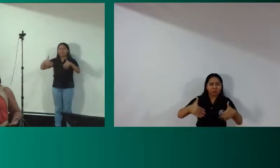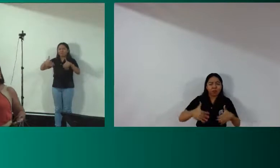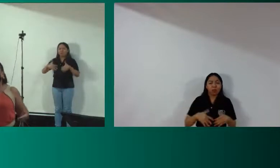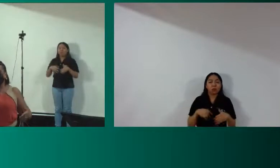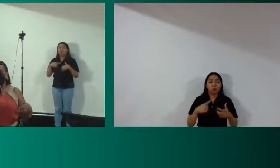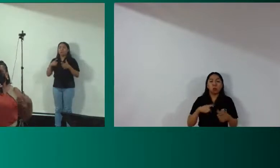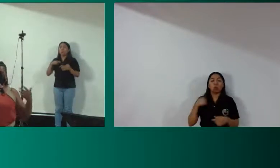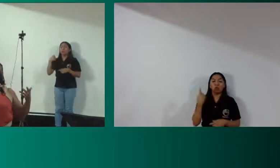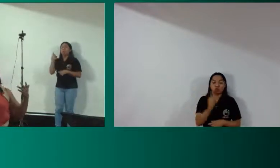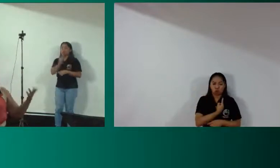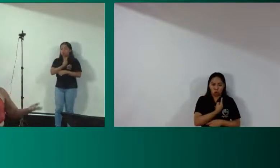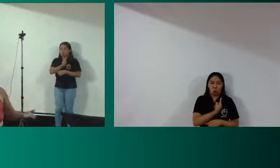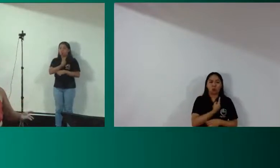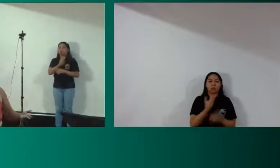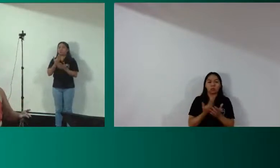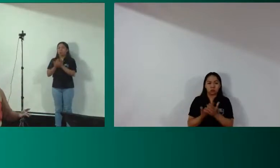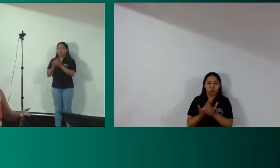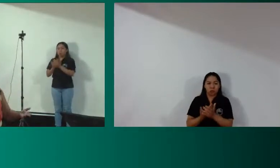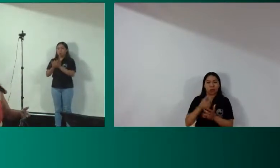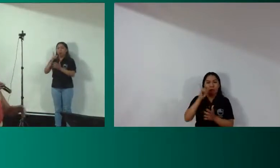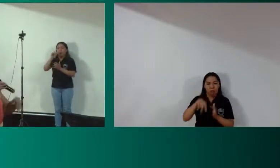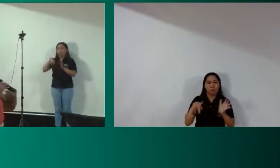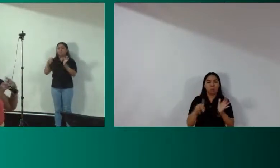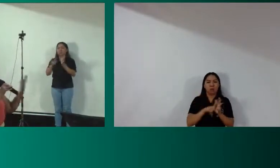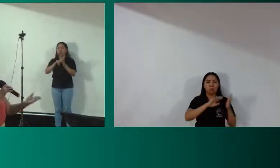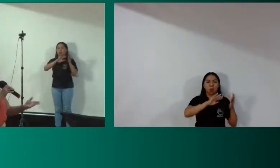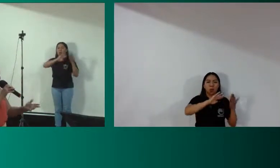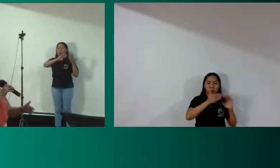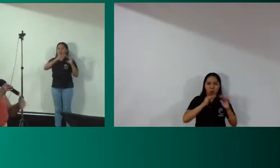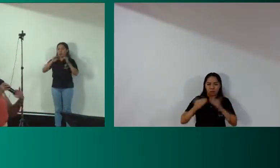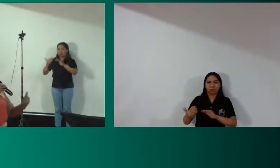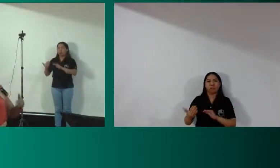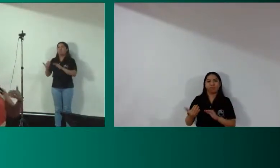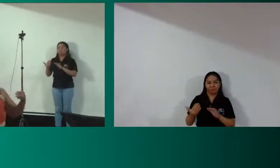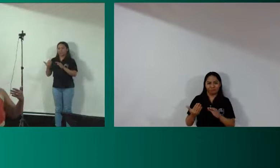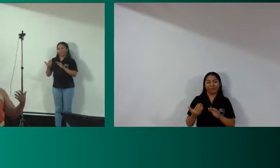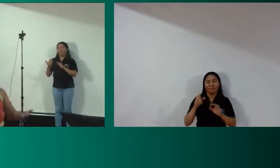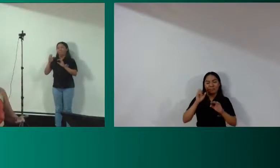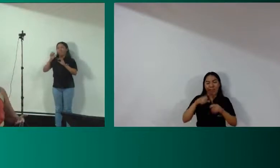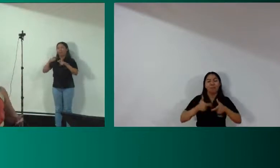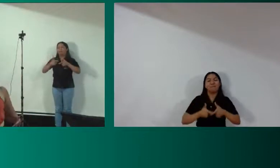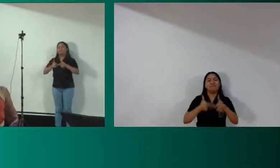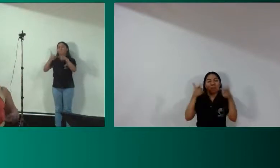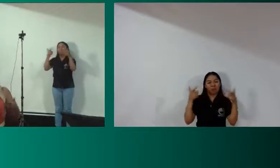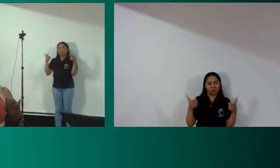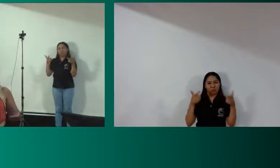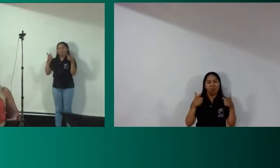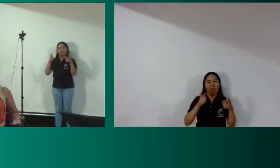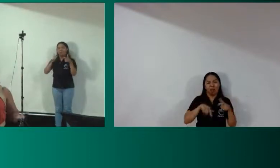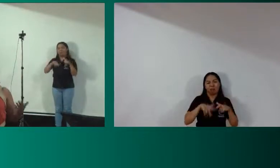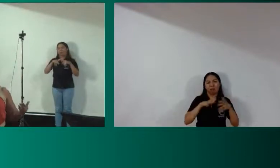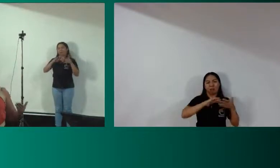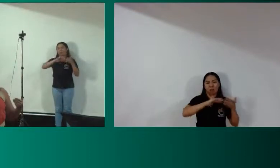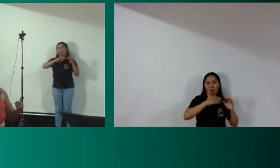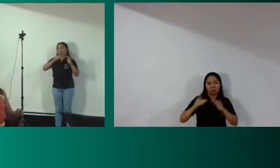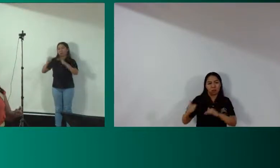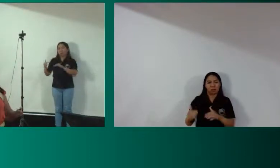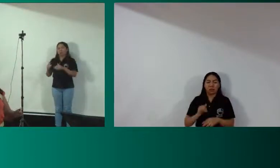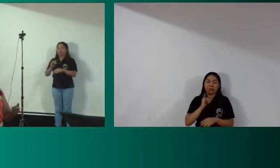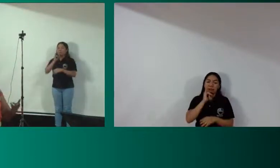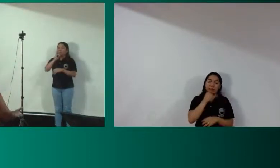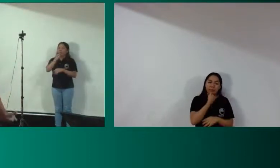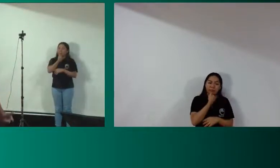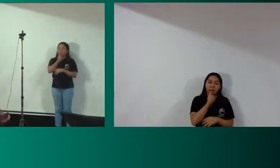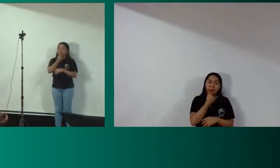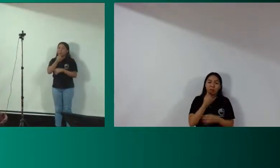estudantes né eles são de periferias né boa parte deles são alunos de Periferia é lamentável a gente chegar